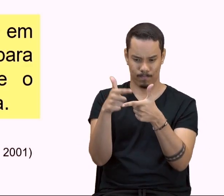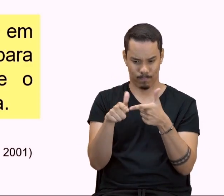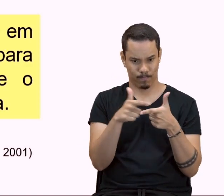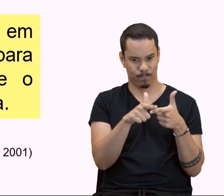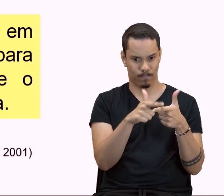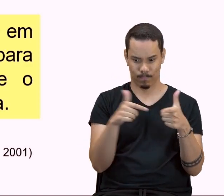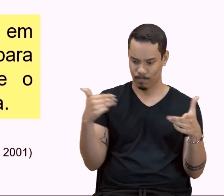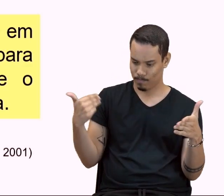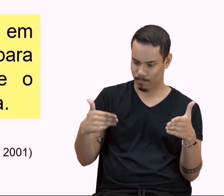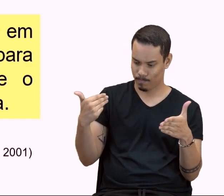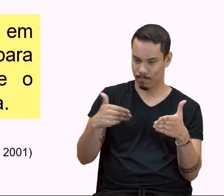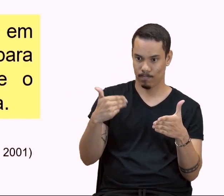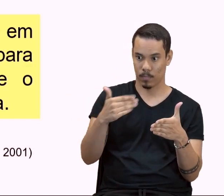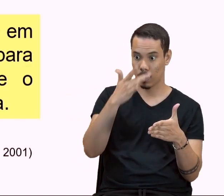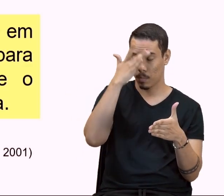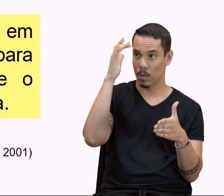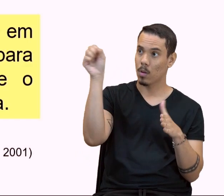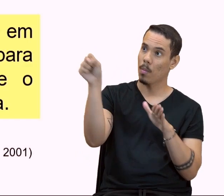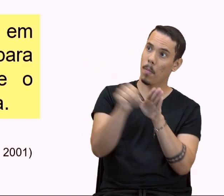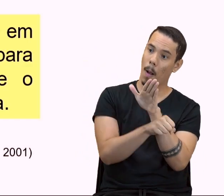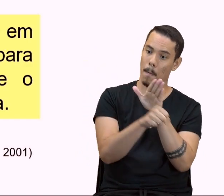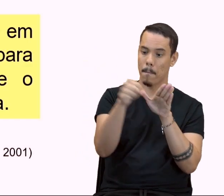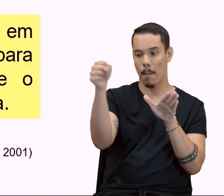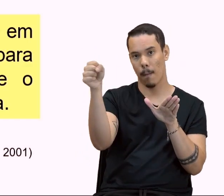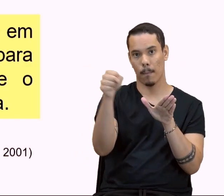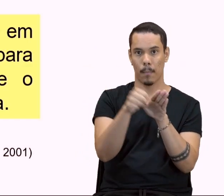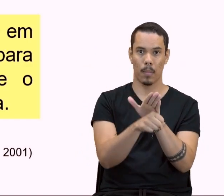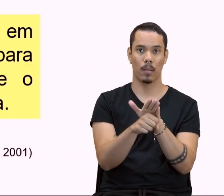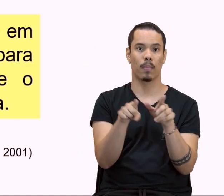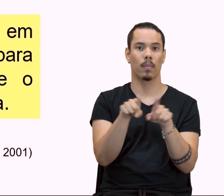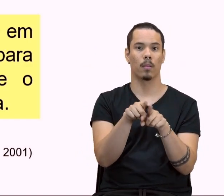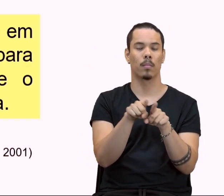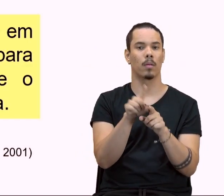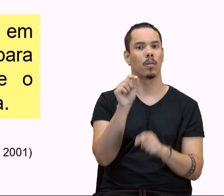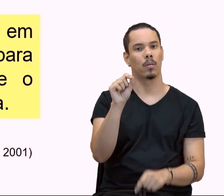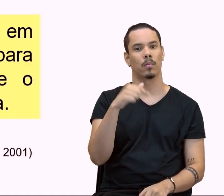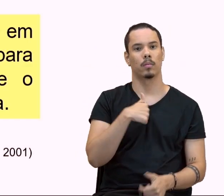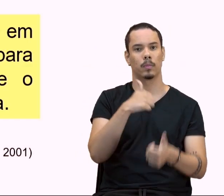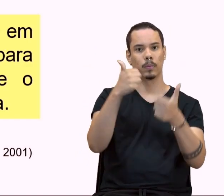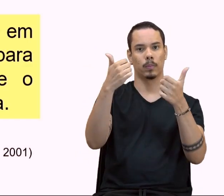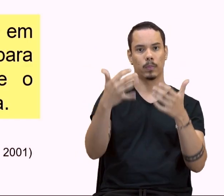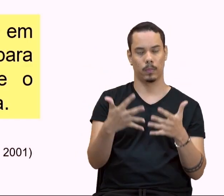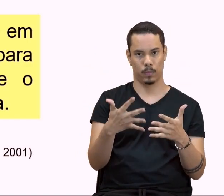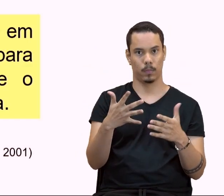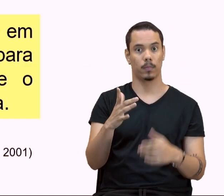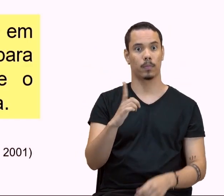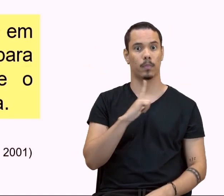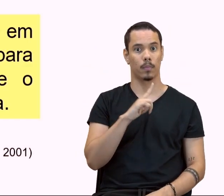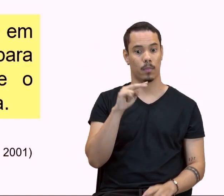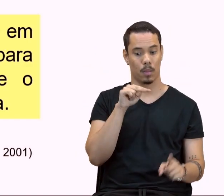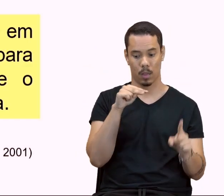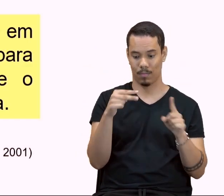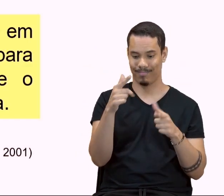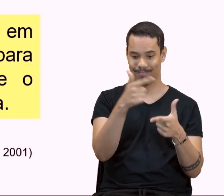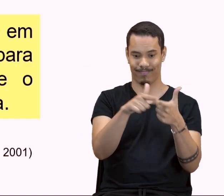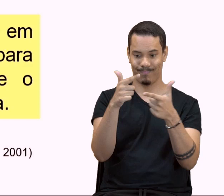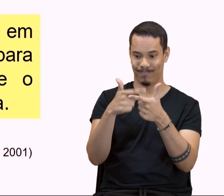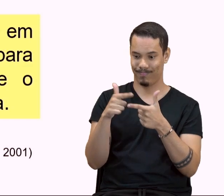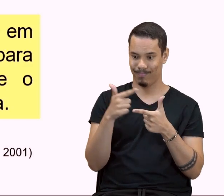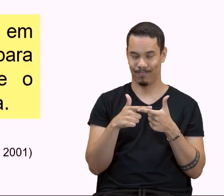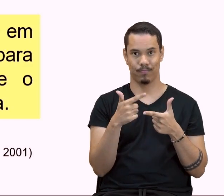de migração pelo qual passou o Estado, e também a gente pode dizer que também foi visto e detectado os problemas